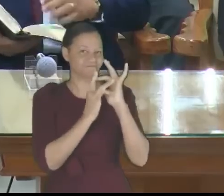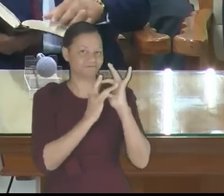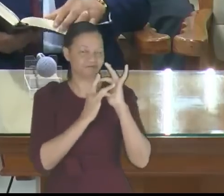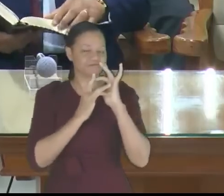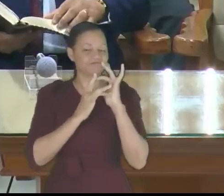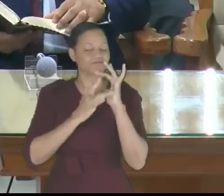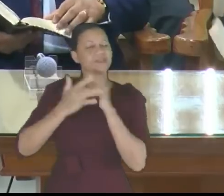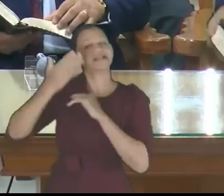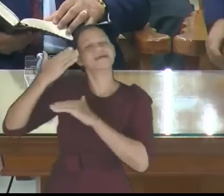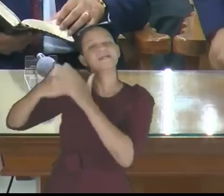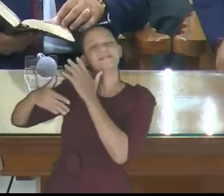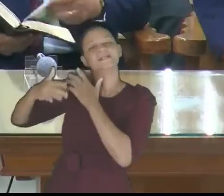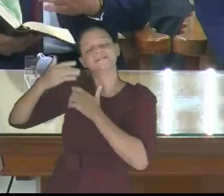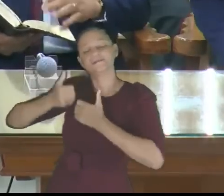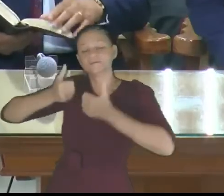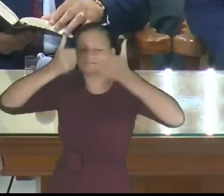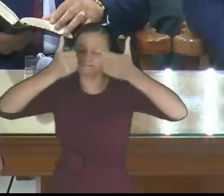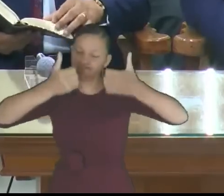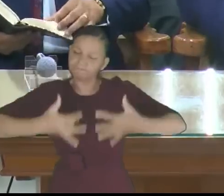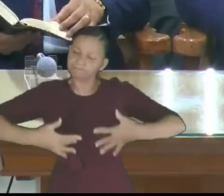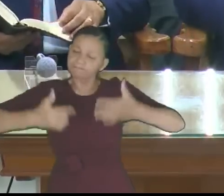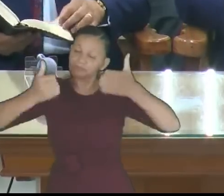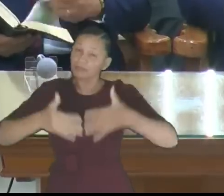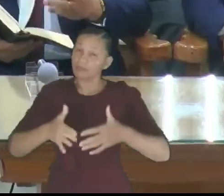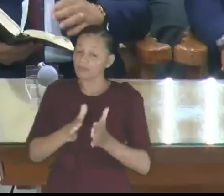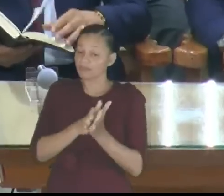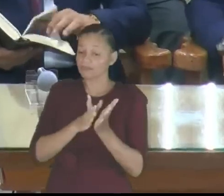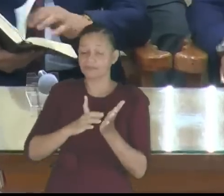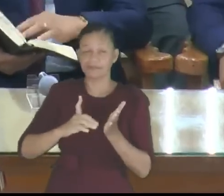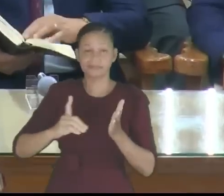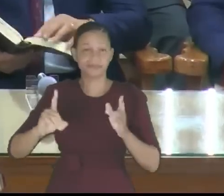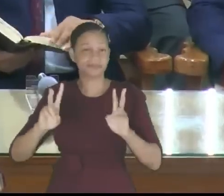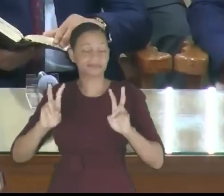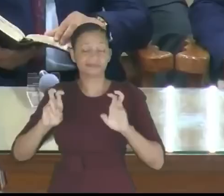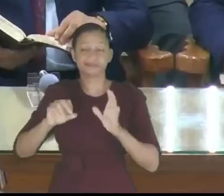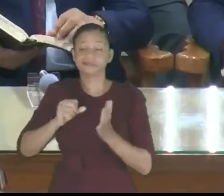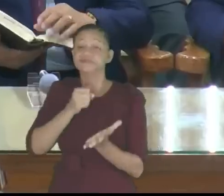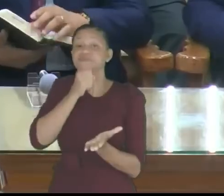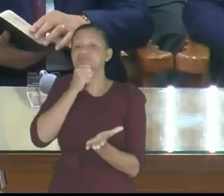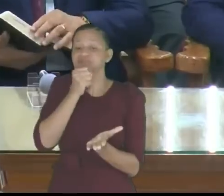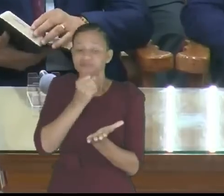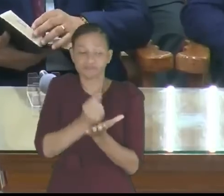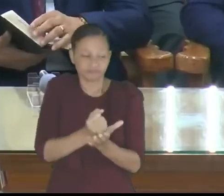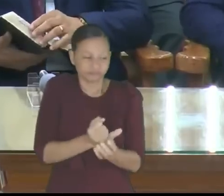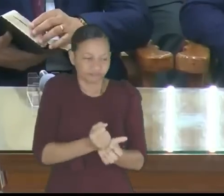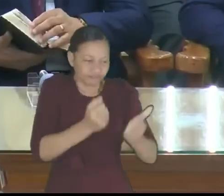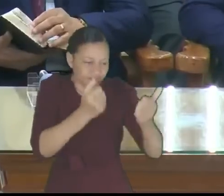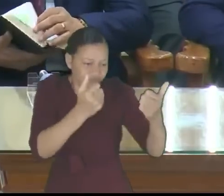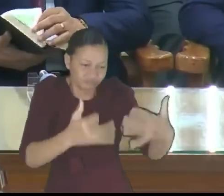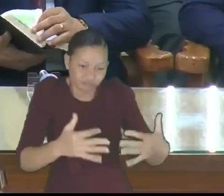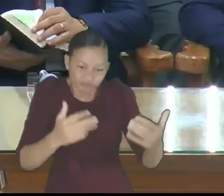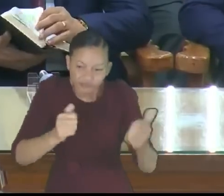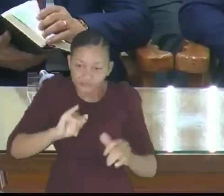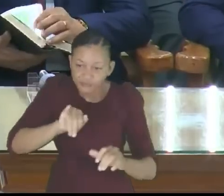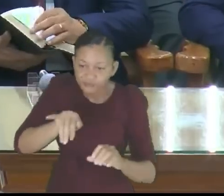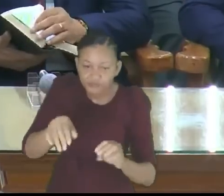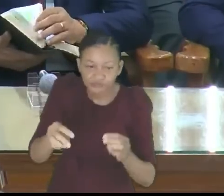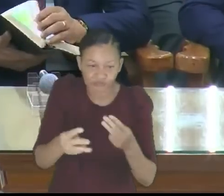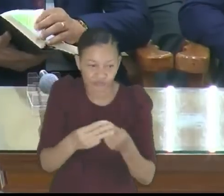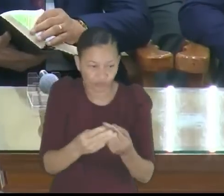falando das Escrituras do Antigo Testamento, ele disse aos judeus dos seus dias: